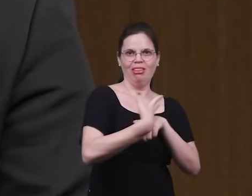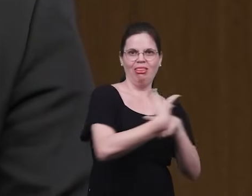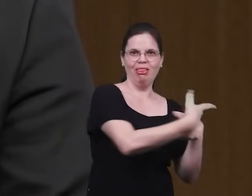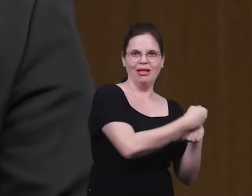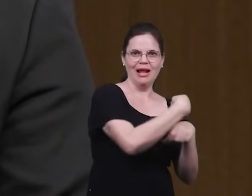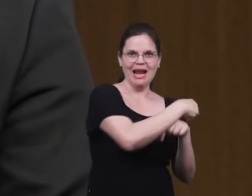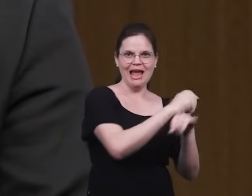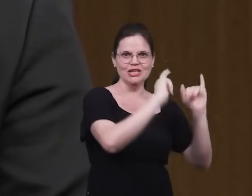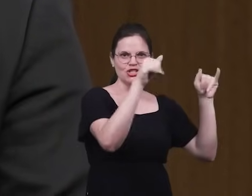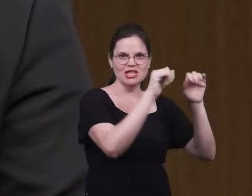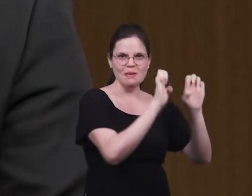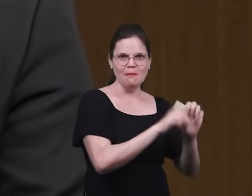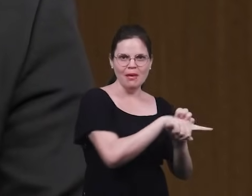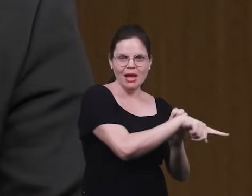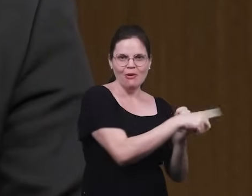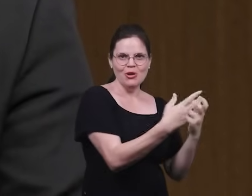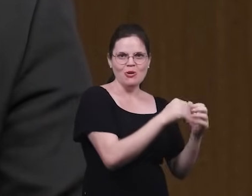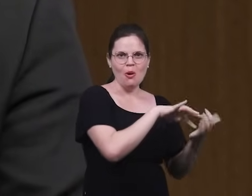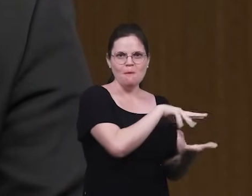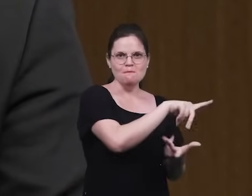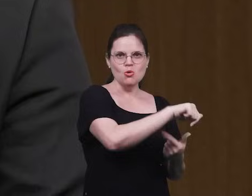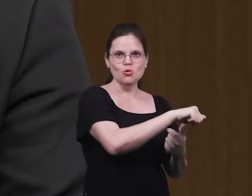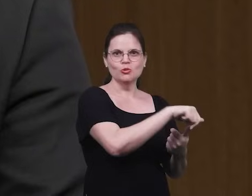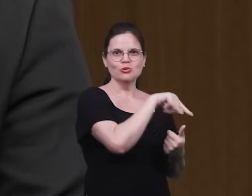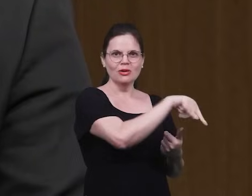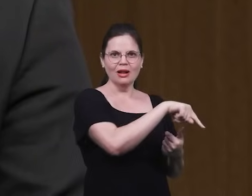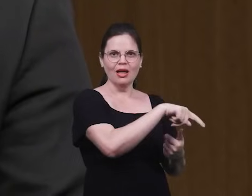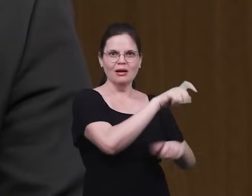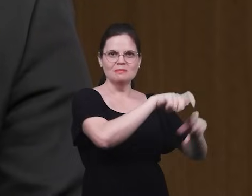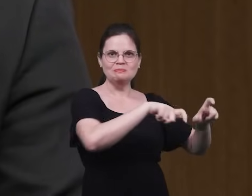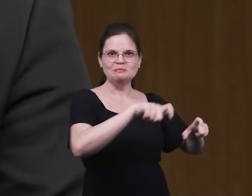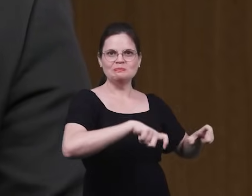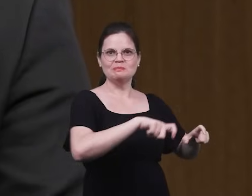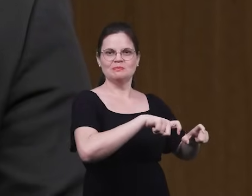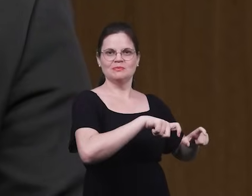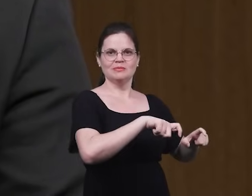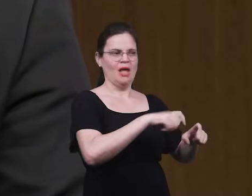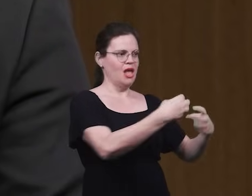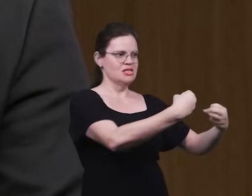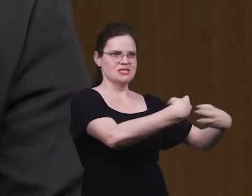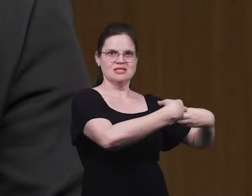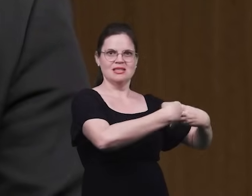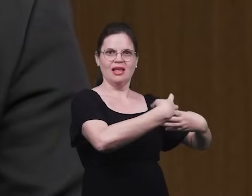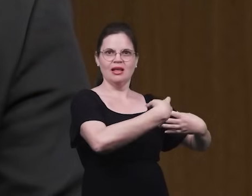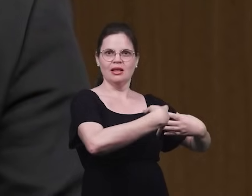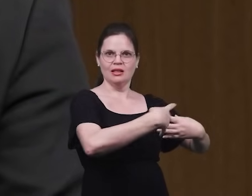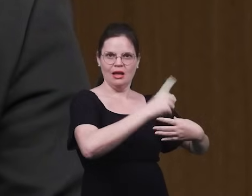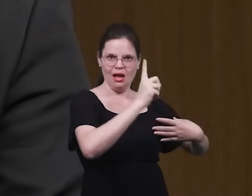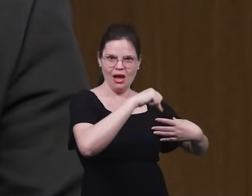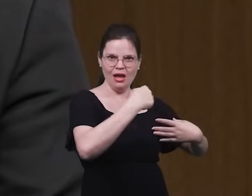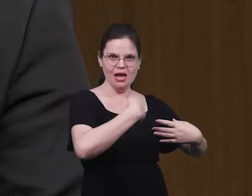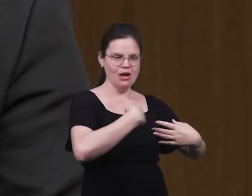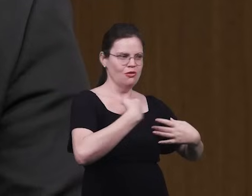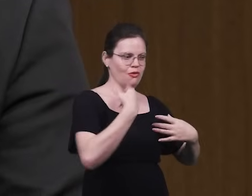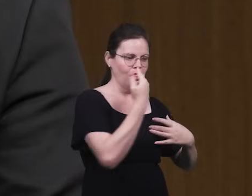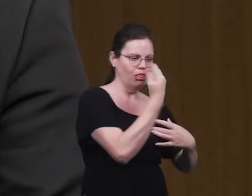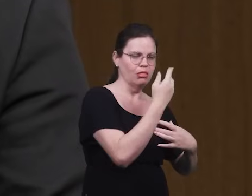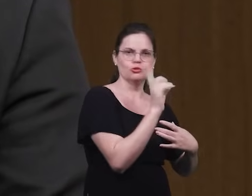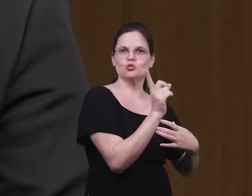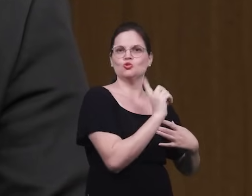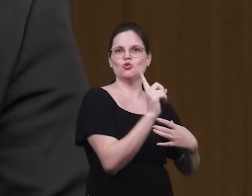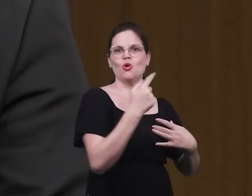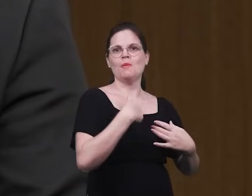vamos ouvir a voz do mundo que aí está mas nós vamos compreender e obedecer aquilo que o senhor tem para